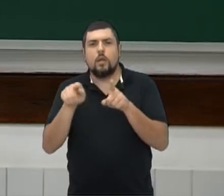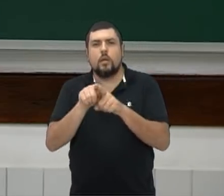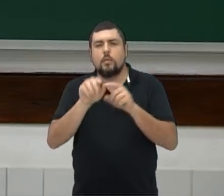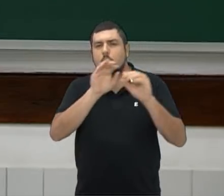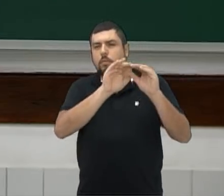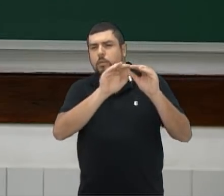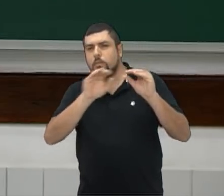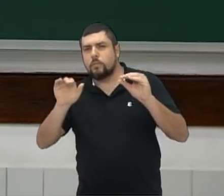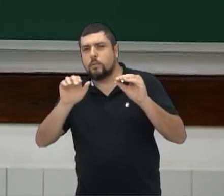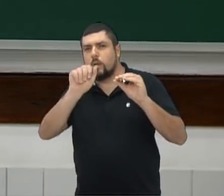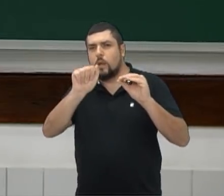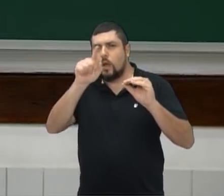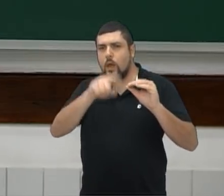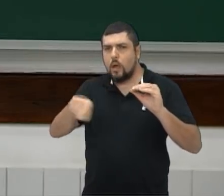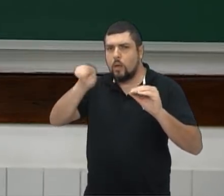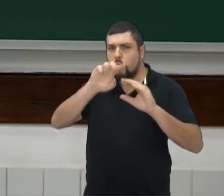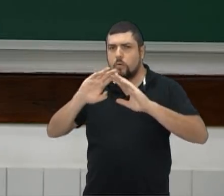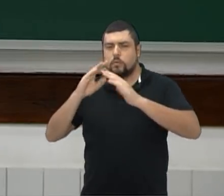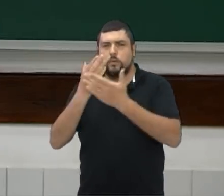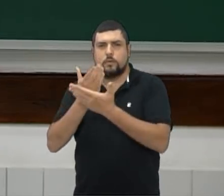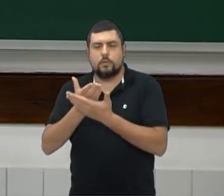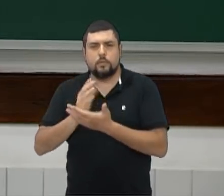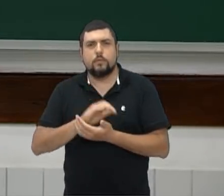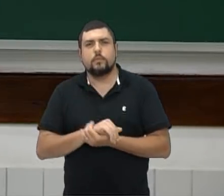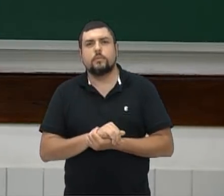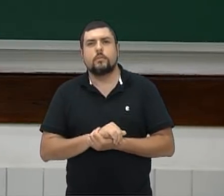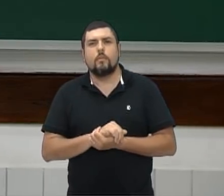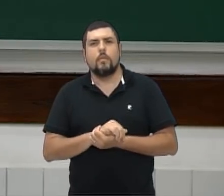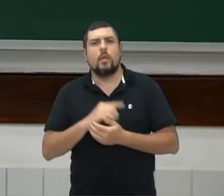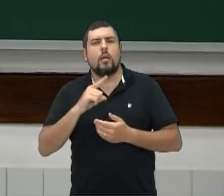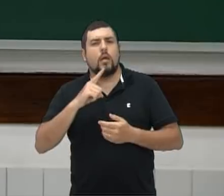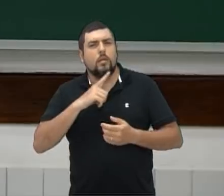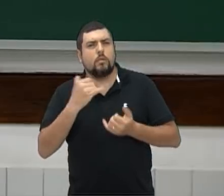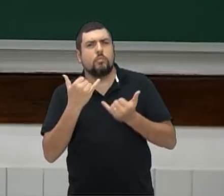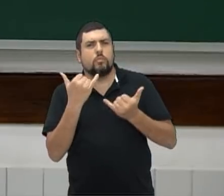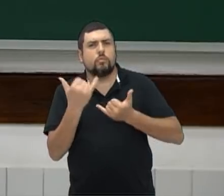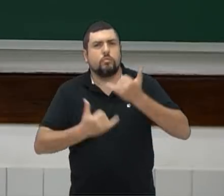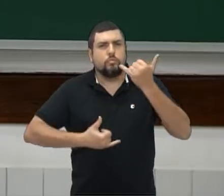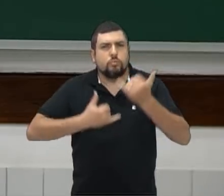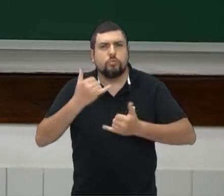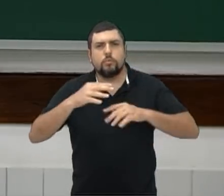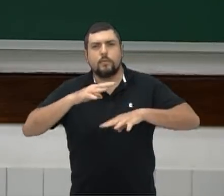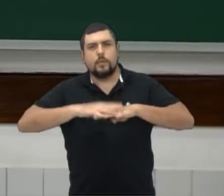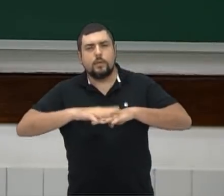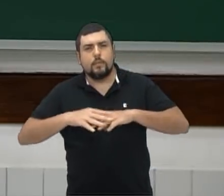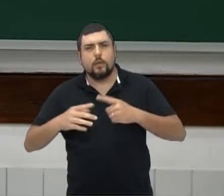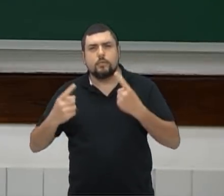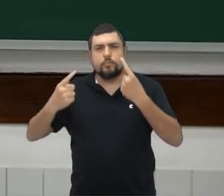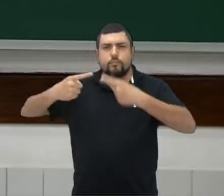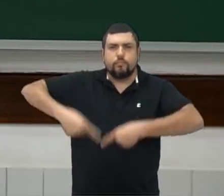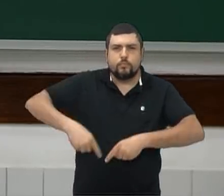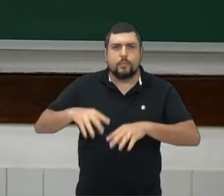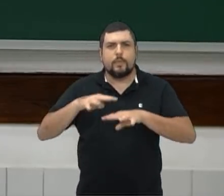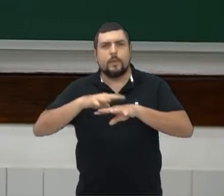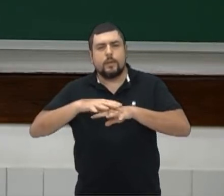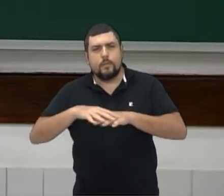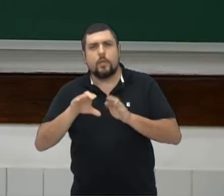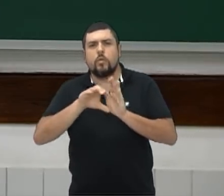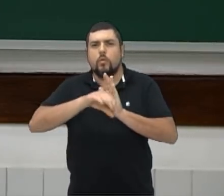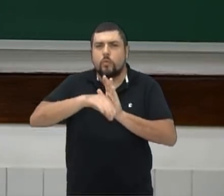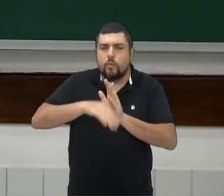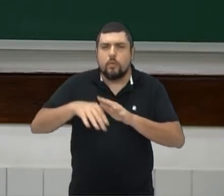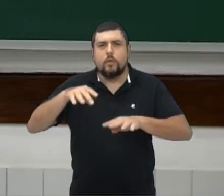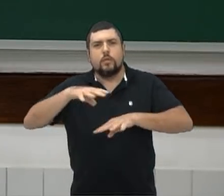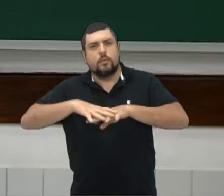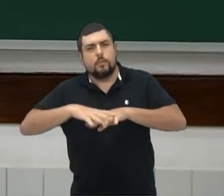usa para entrar no Classroom. Na ferramenta, tem jogos matemáticos, desafios matemáticos, conceitos matemáticos,